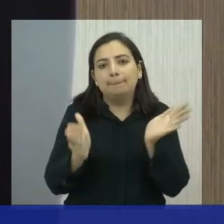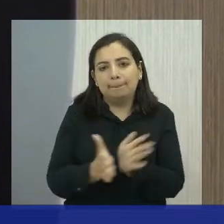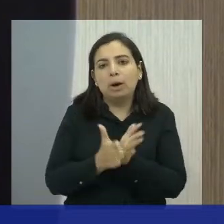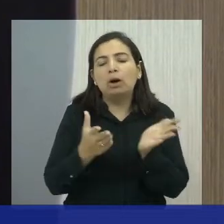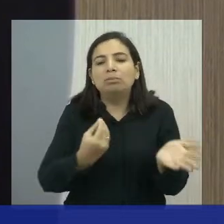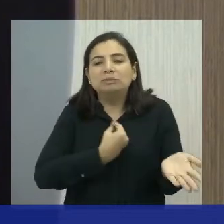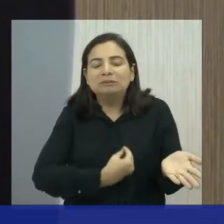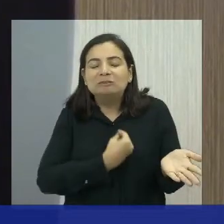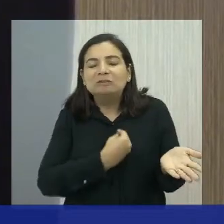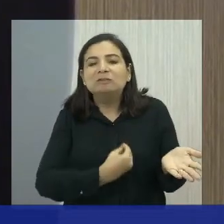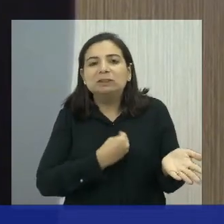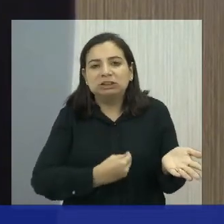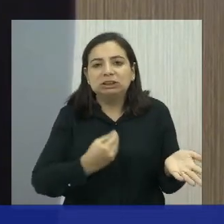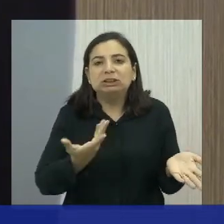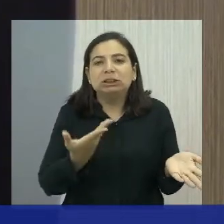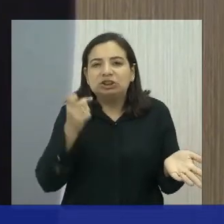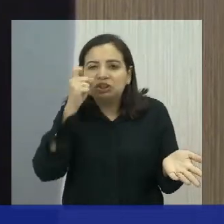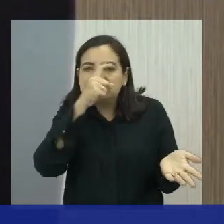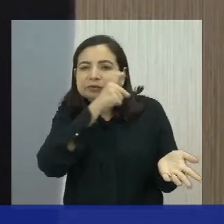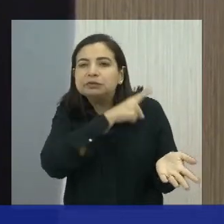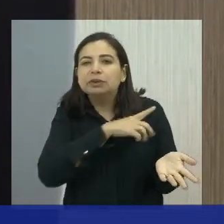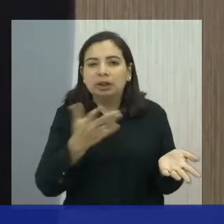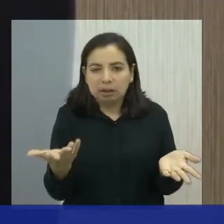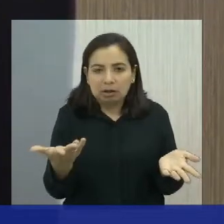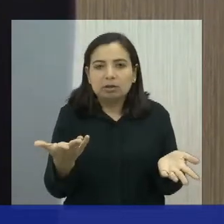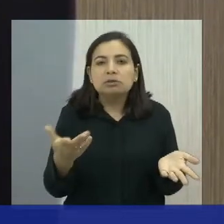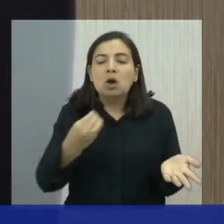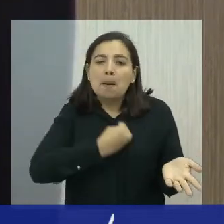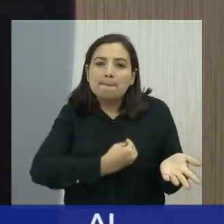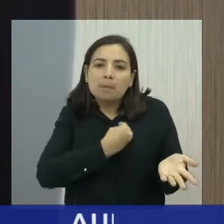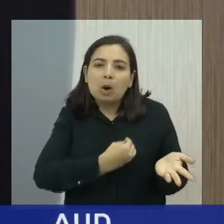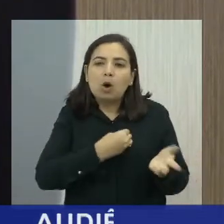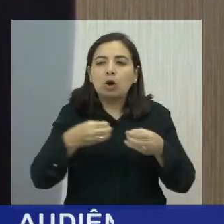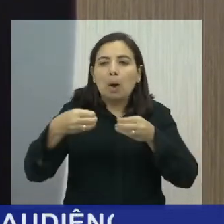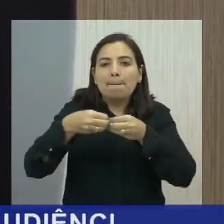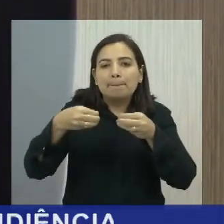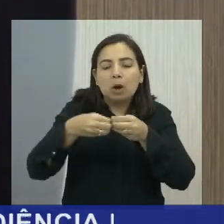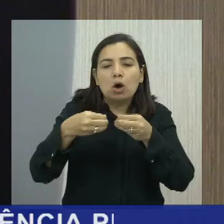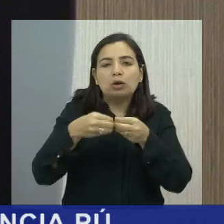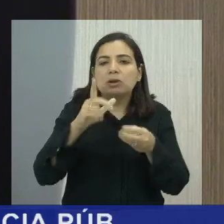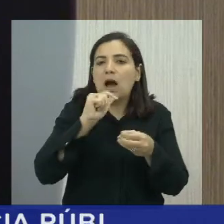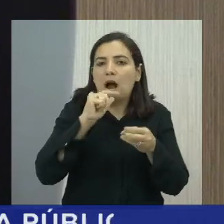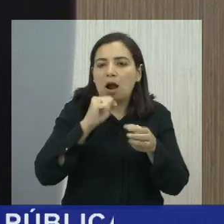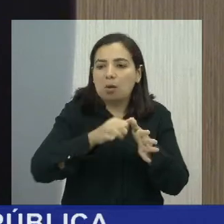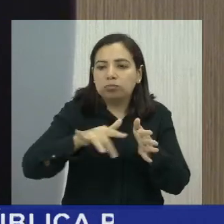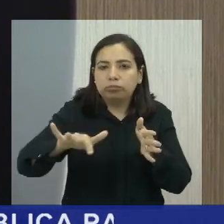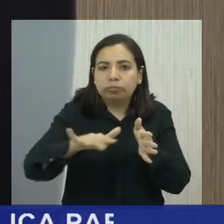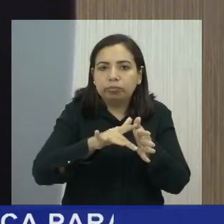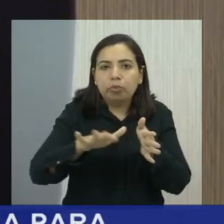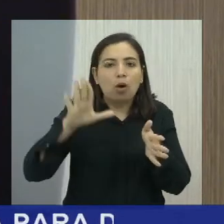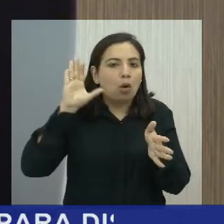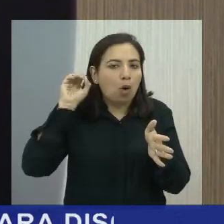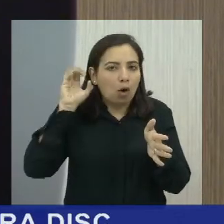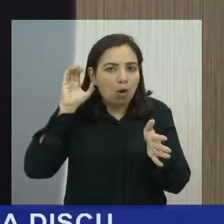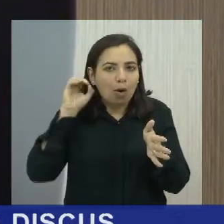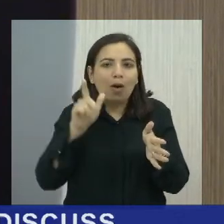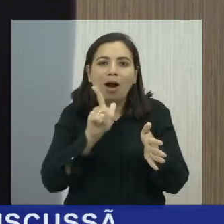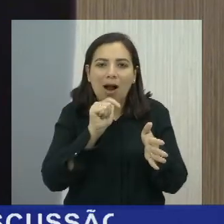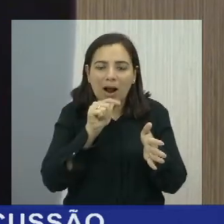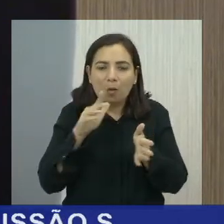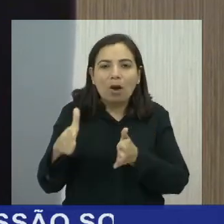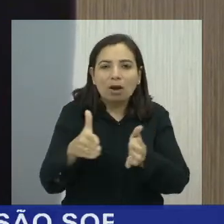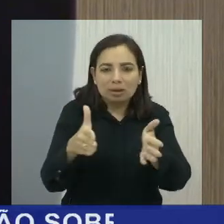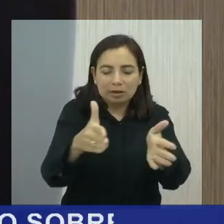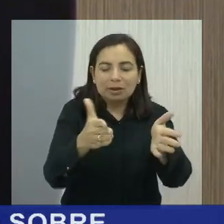nas margens, né, residem às margens por exemplo, do Rio Cocó, que nessas chuvas,